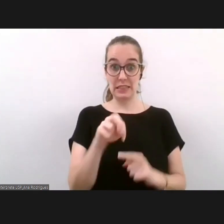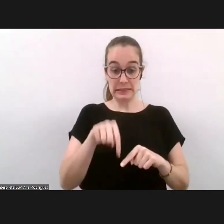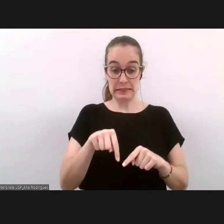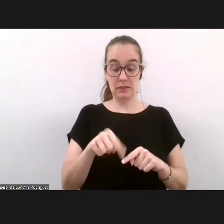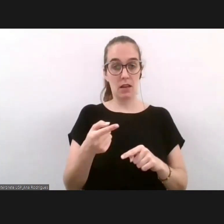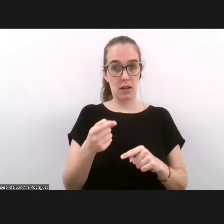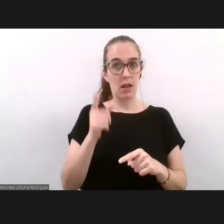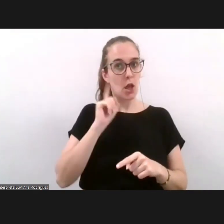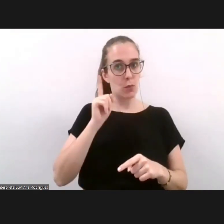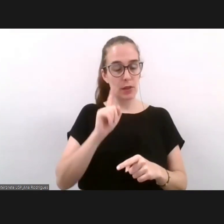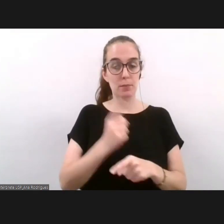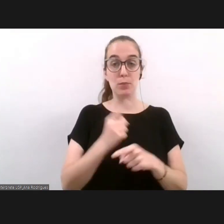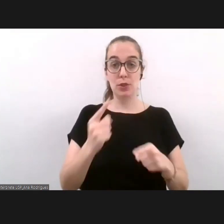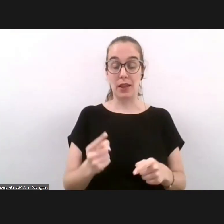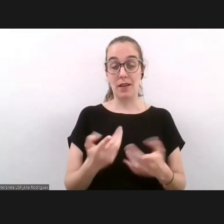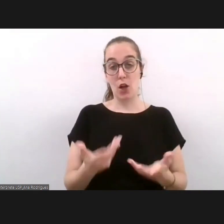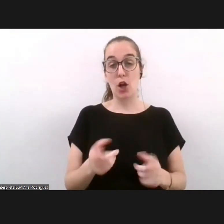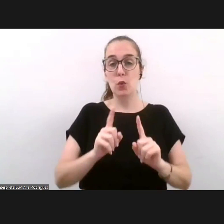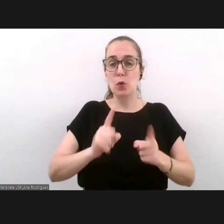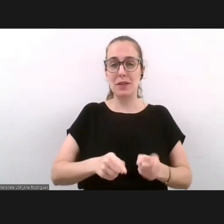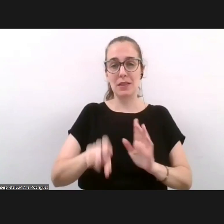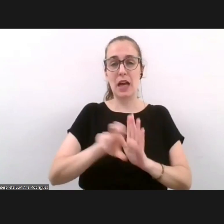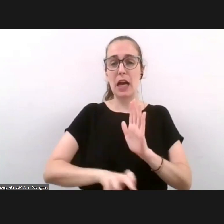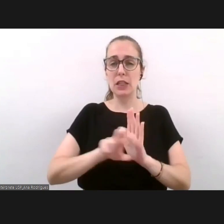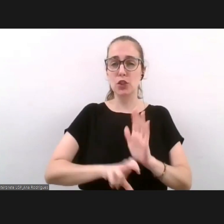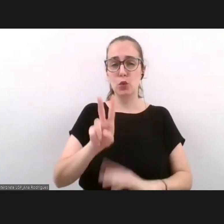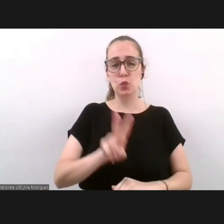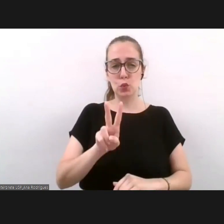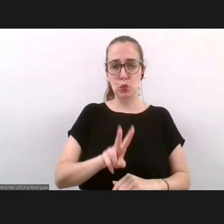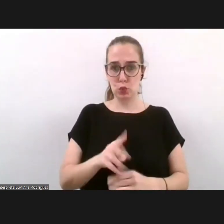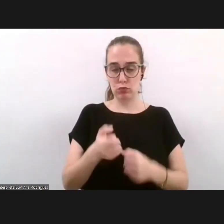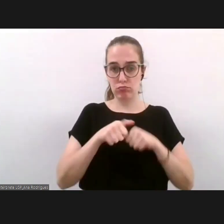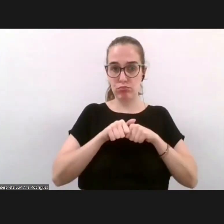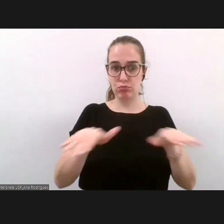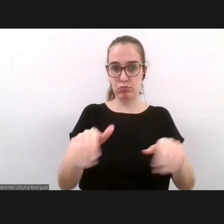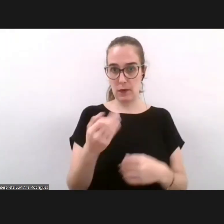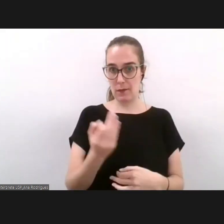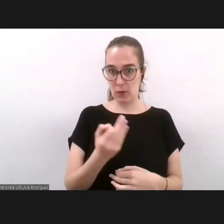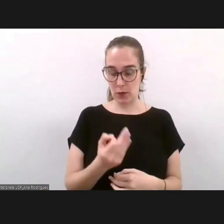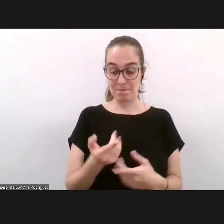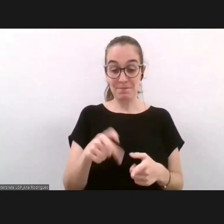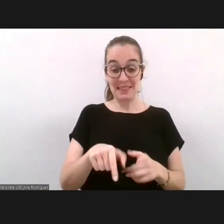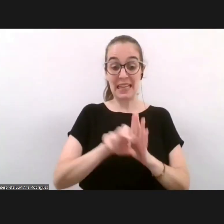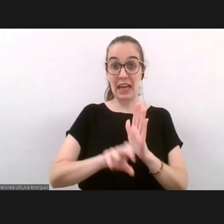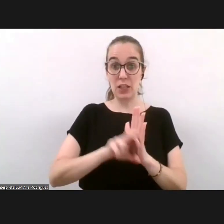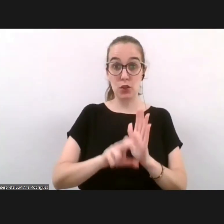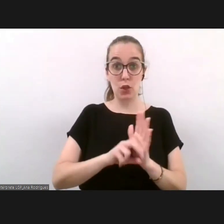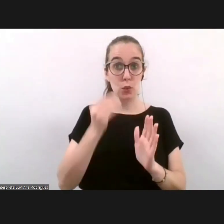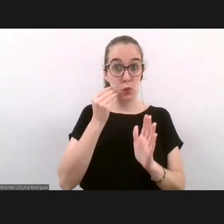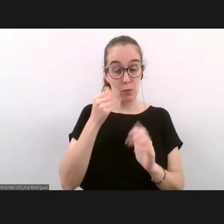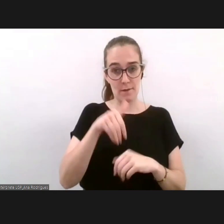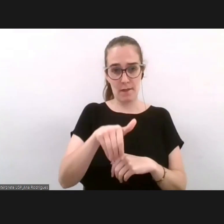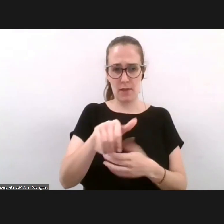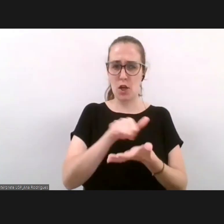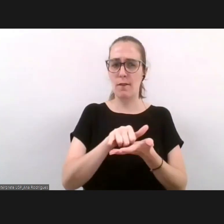Portugal também a apresentação do segundo relatório voluntário nacional, que será realizada no Fórum Político de Alto Nível em Nova